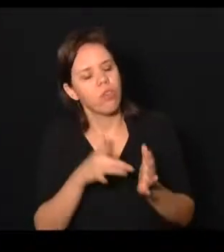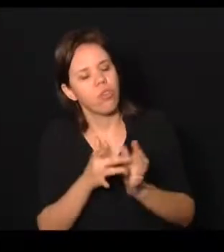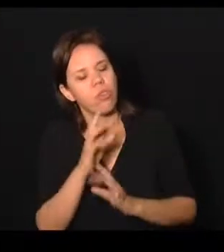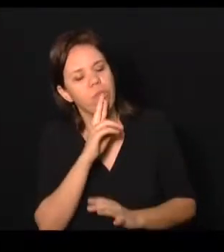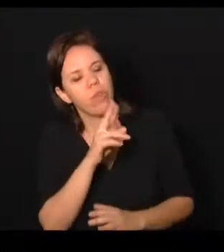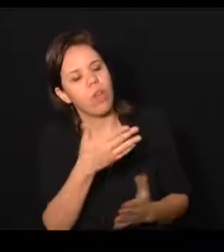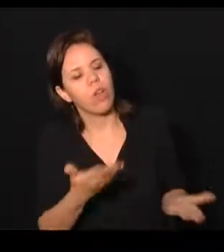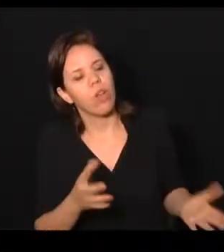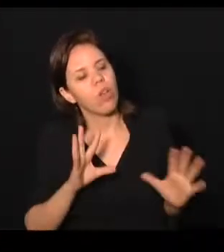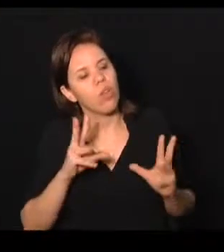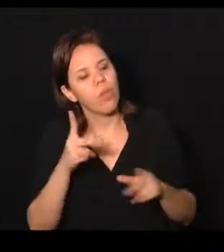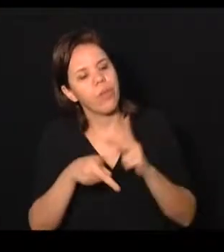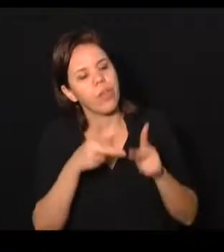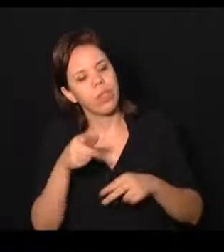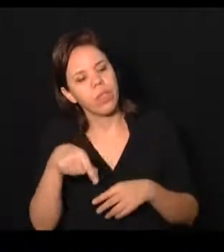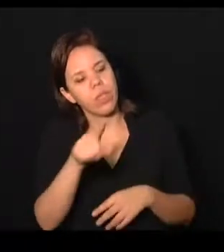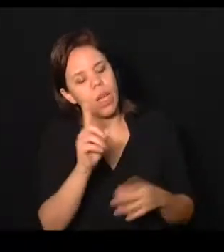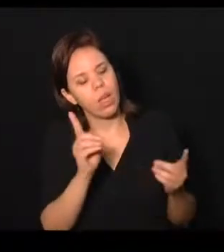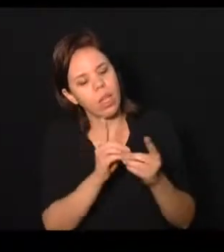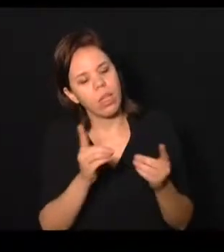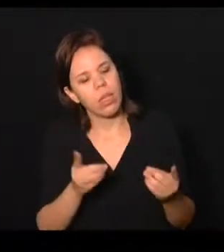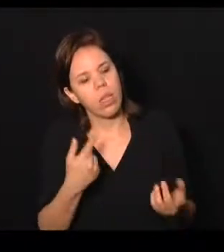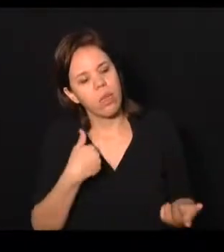que toda vez que o Senhor atender um desses